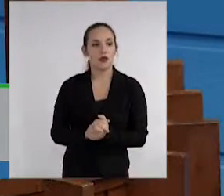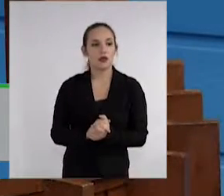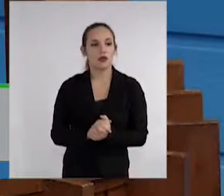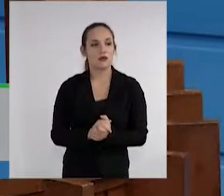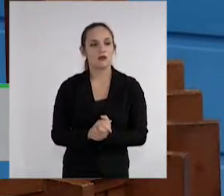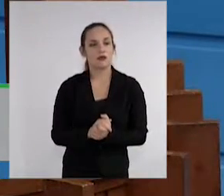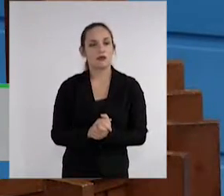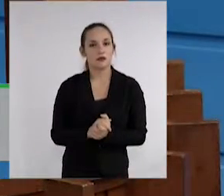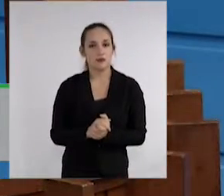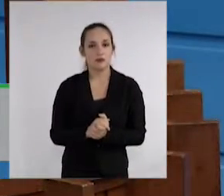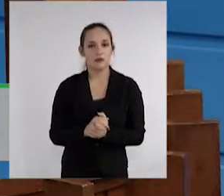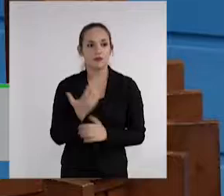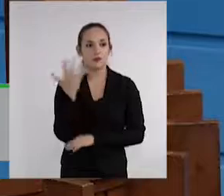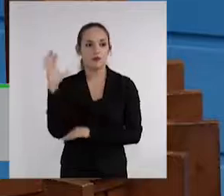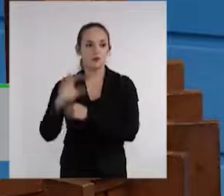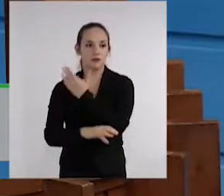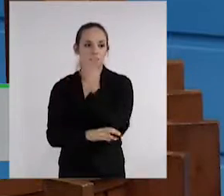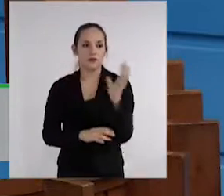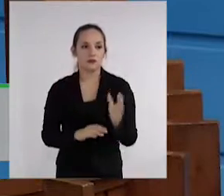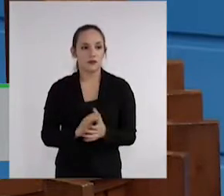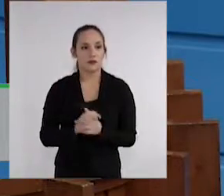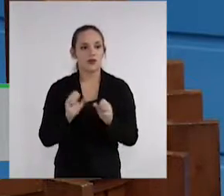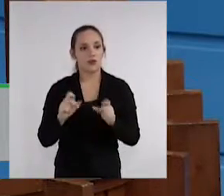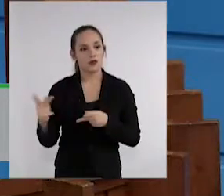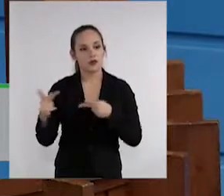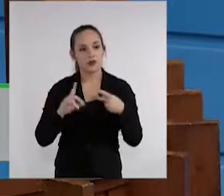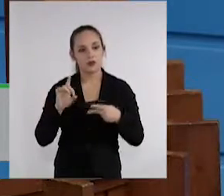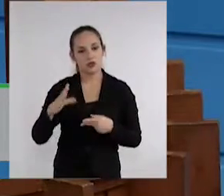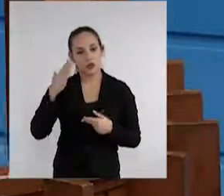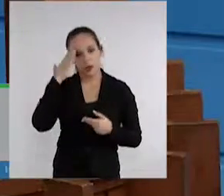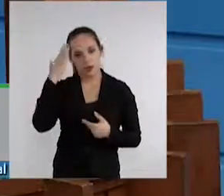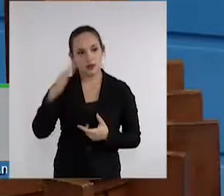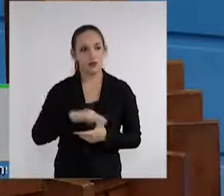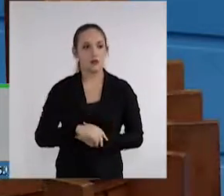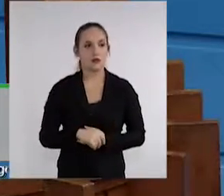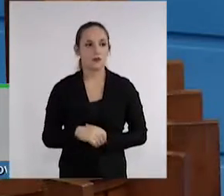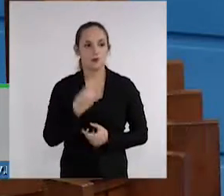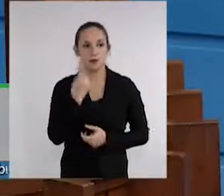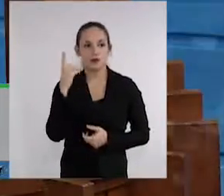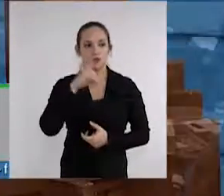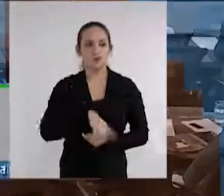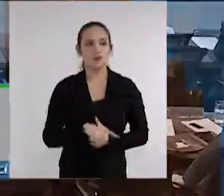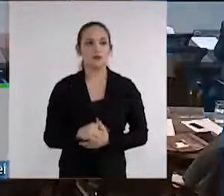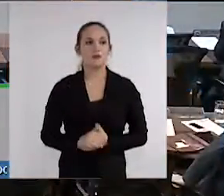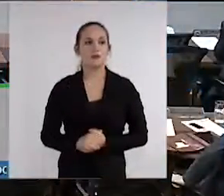Estado, que é exatamente o meio ambiente. Feito o convite, é só isso, senhor presidente. Muito obrigado, bom dia.